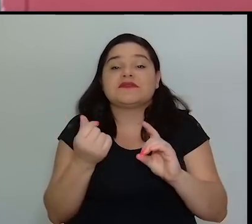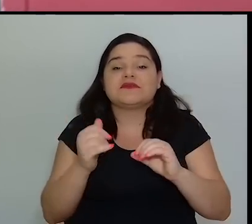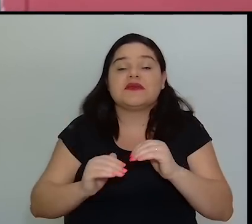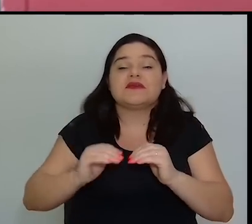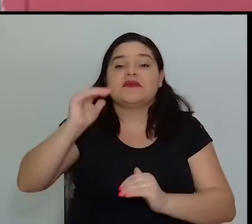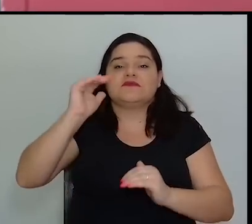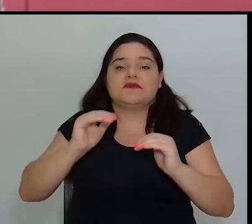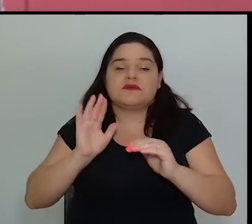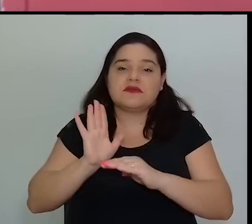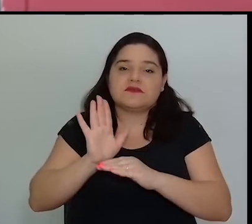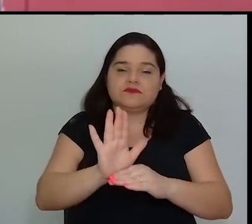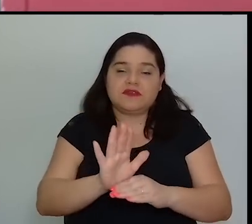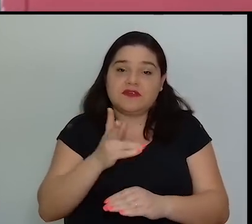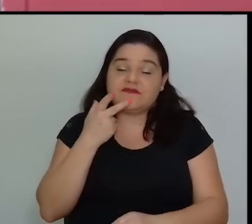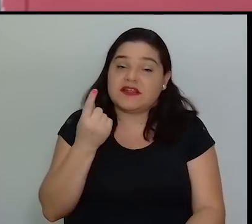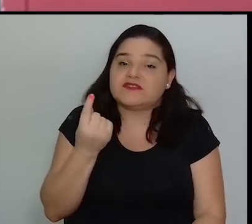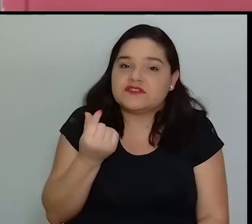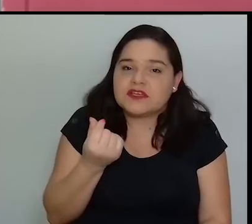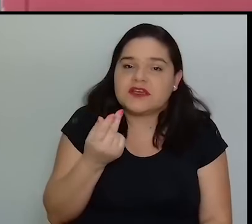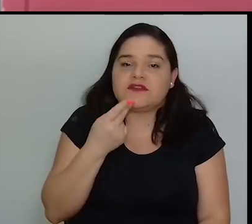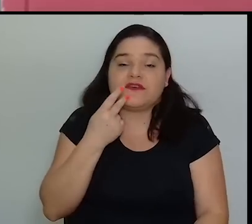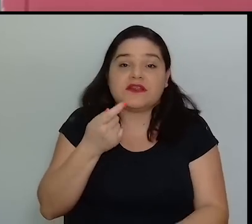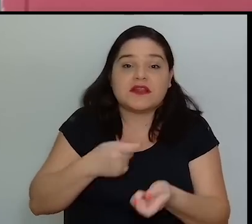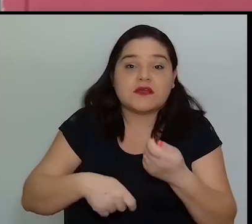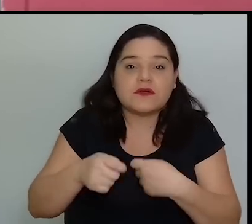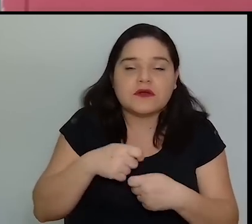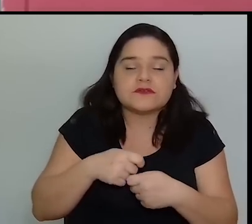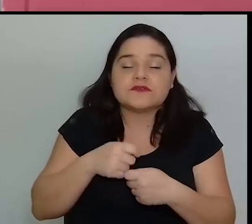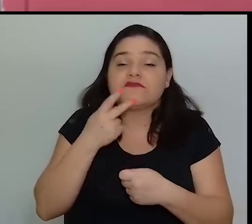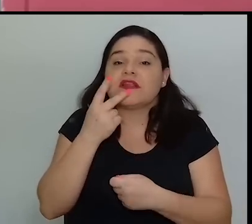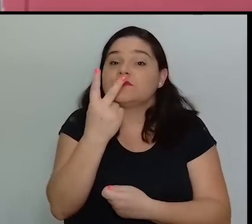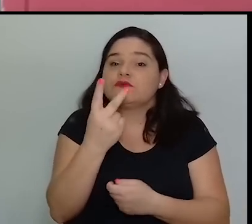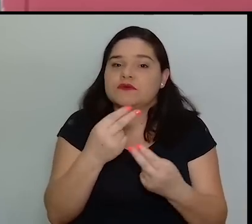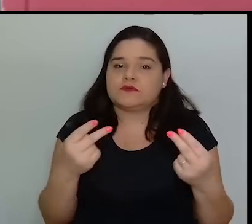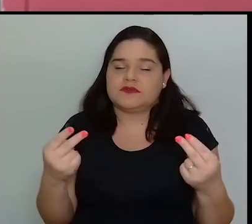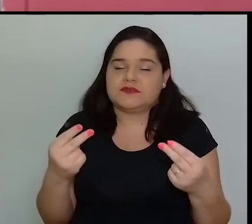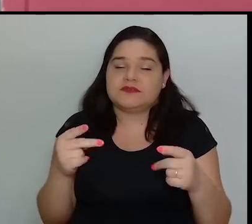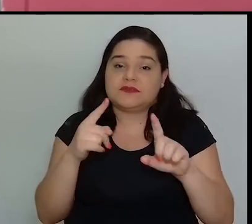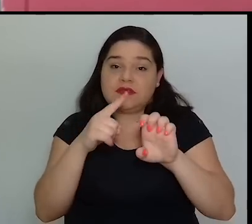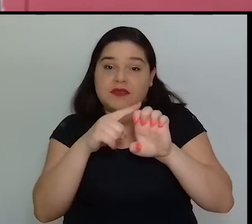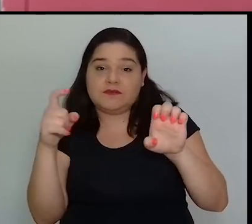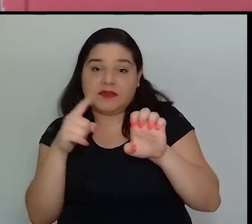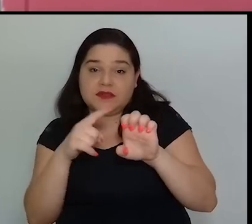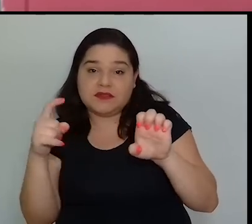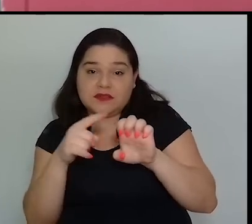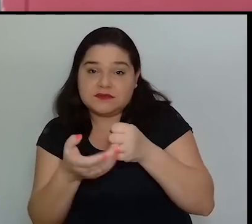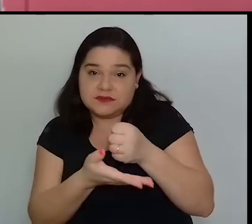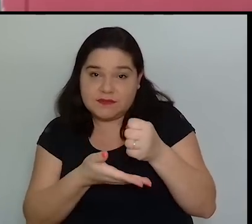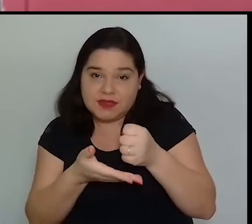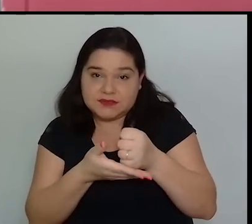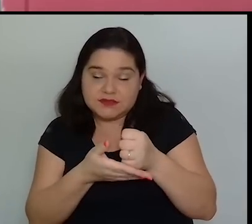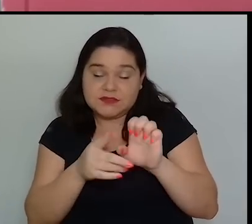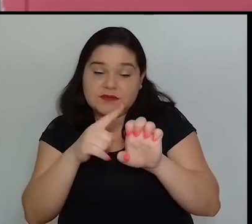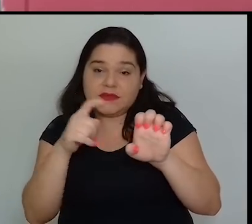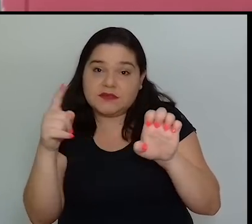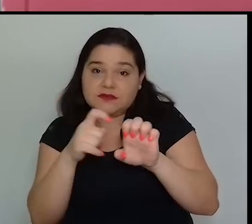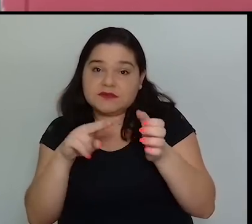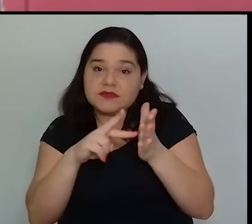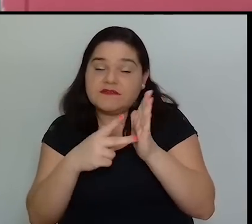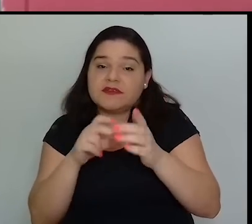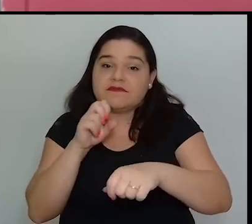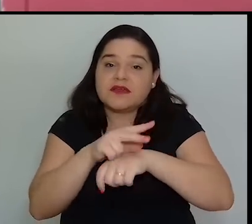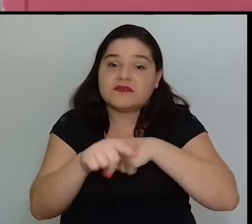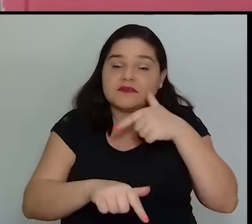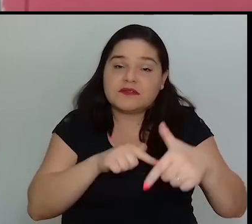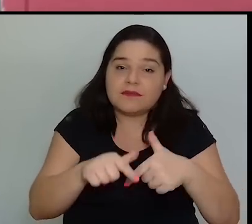objetivo quando a gente fala de dinheiro a gente fala de negócio você fala de duas coisas uma empreendedorismo na base da pirâmide significa empregabilidade